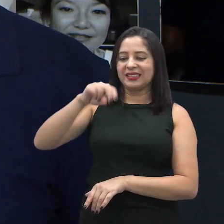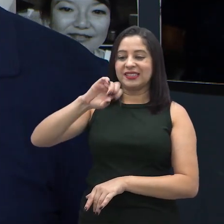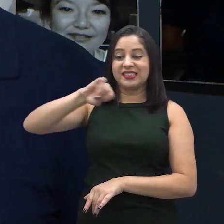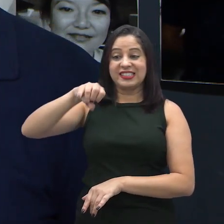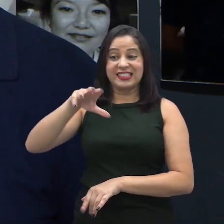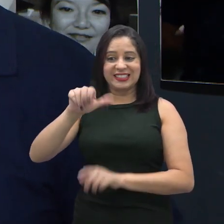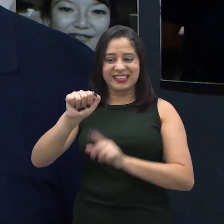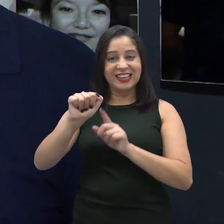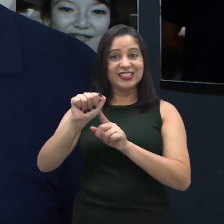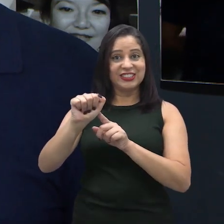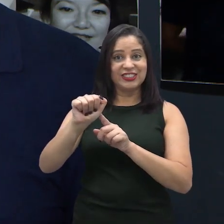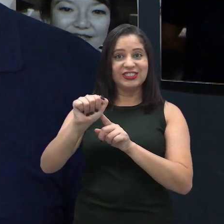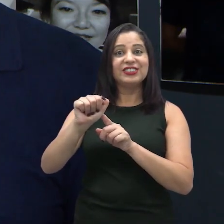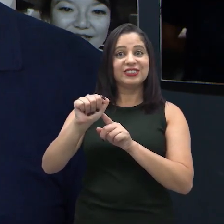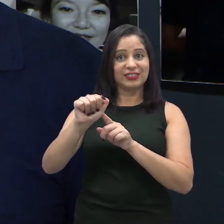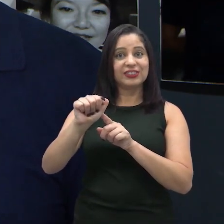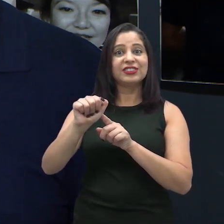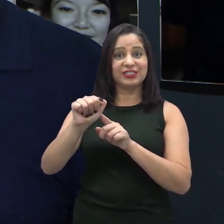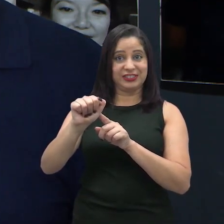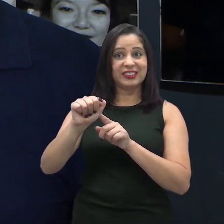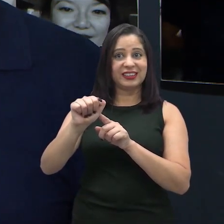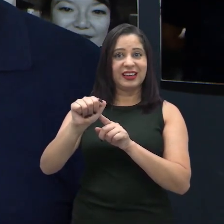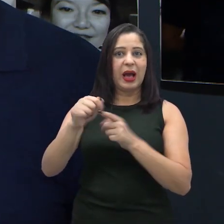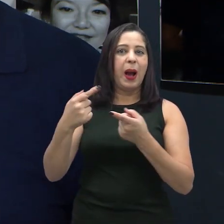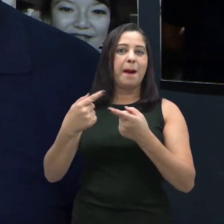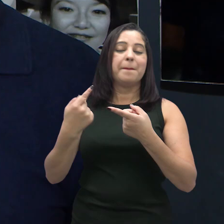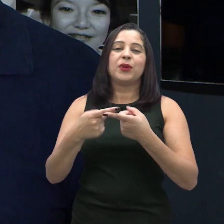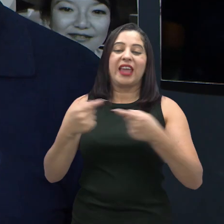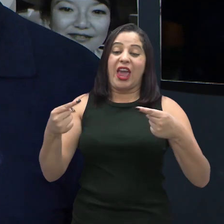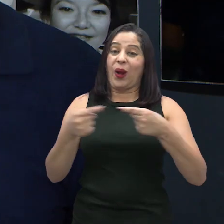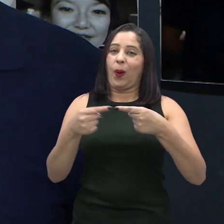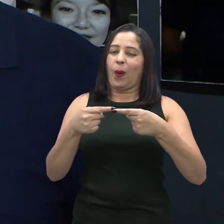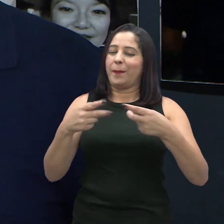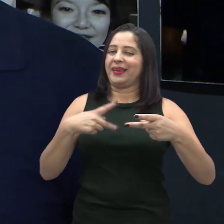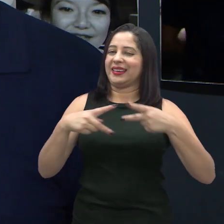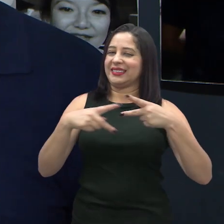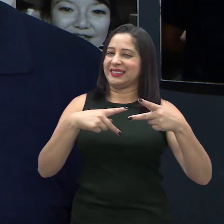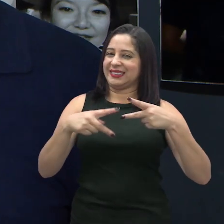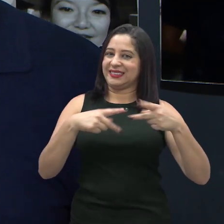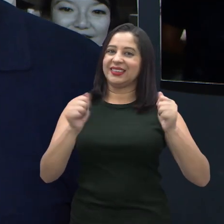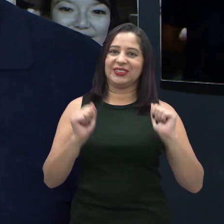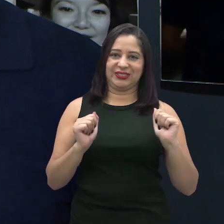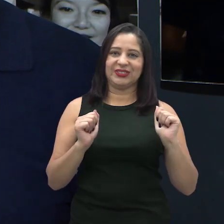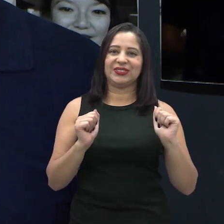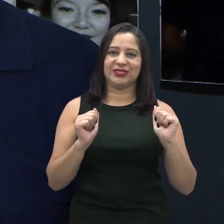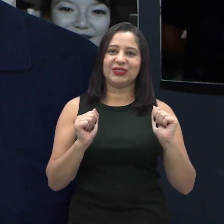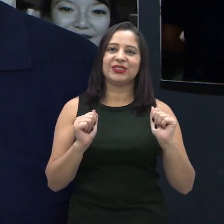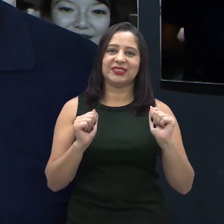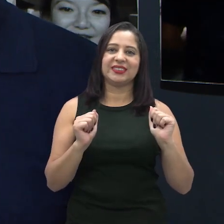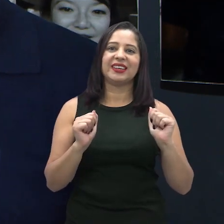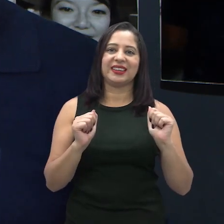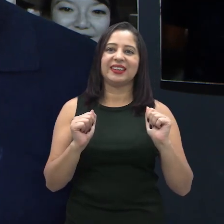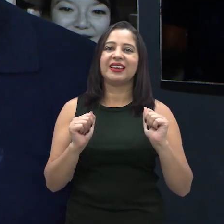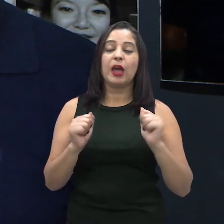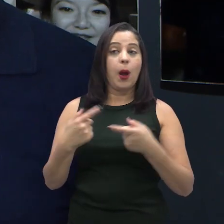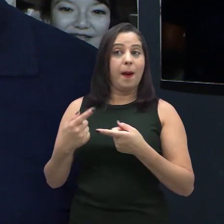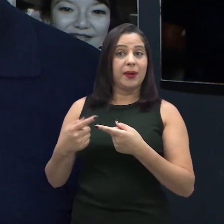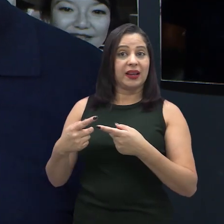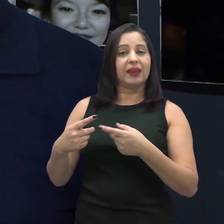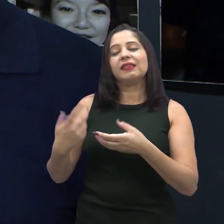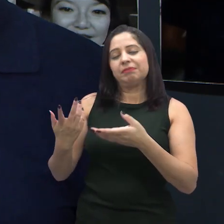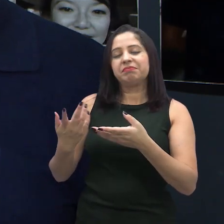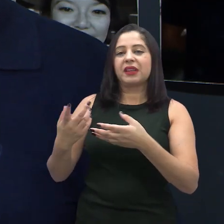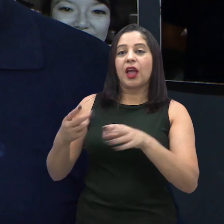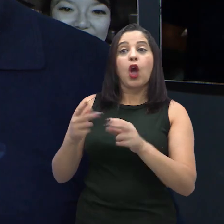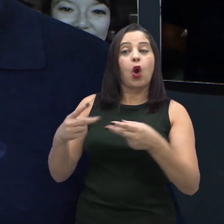aqui na região para identificar o joseense, né? Que a gente fala sempre, a cidade de São José dos